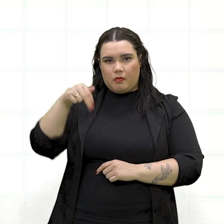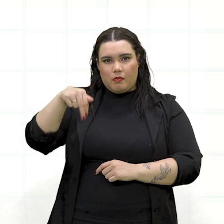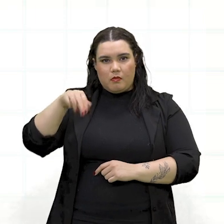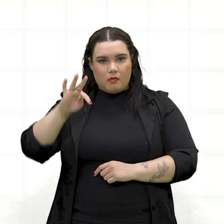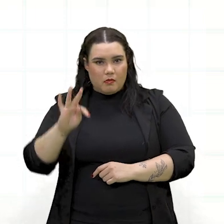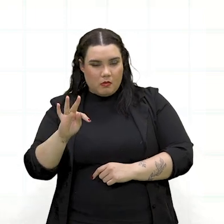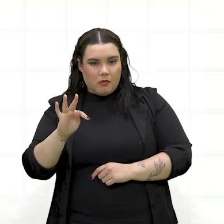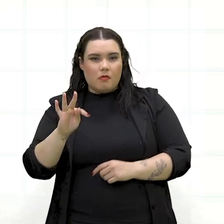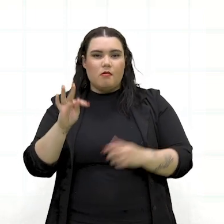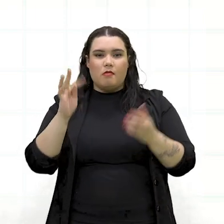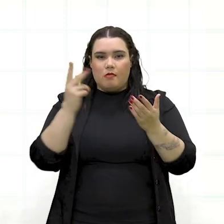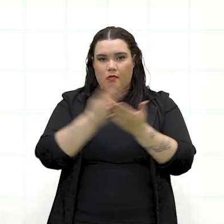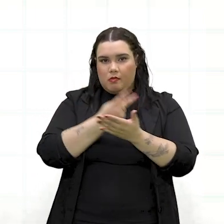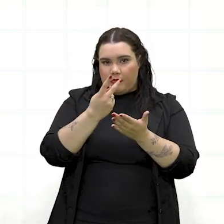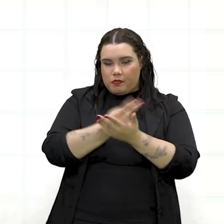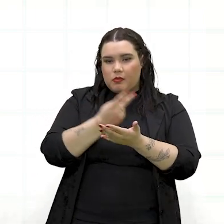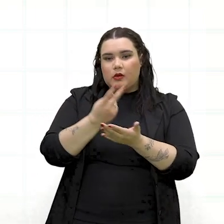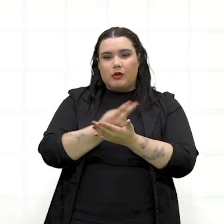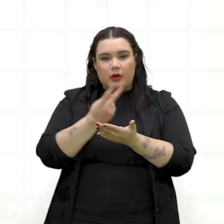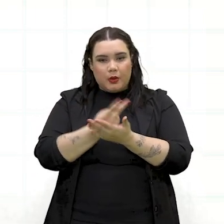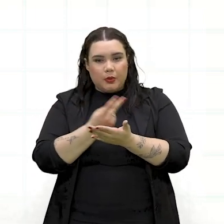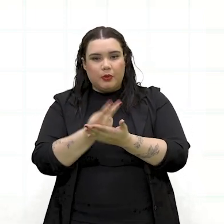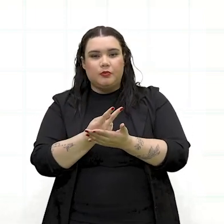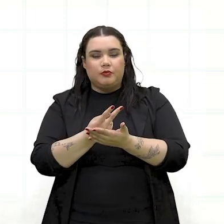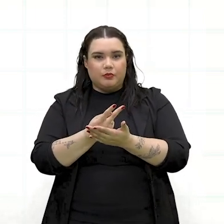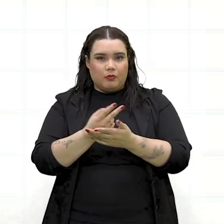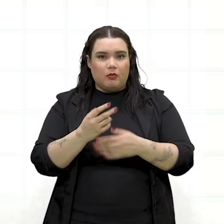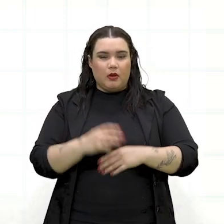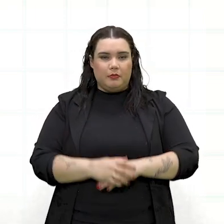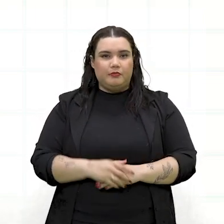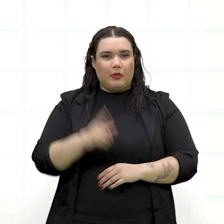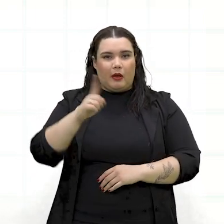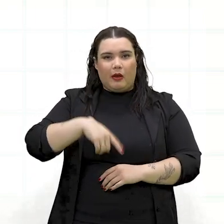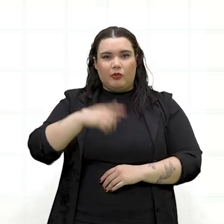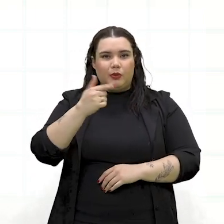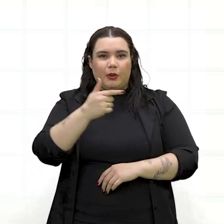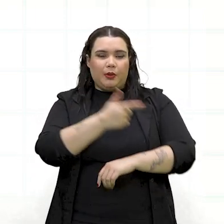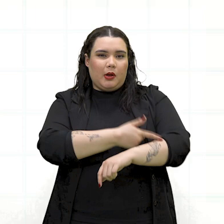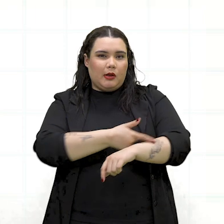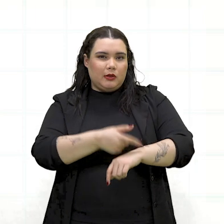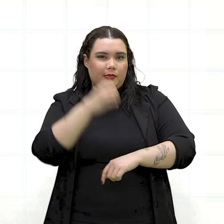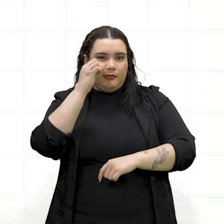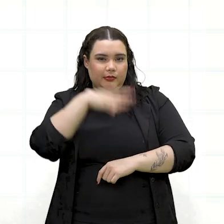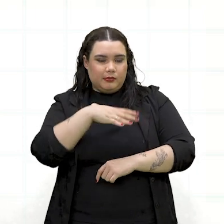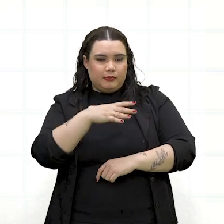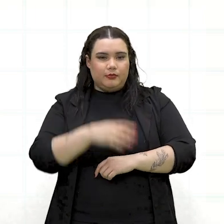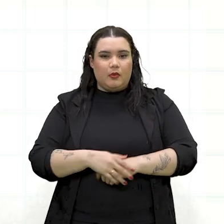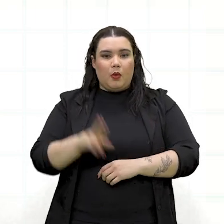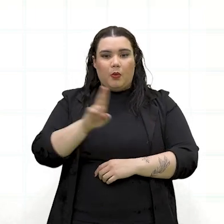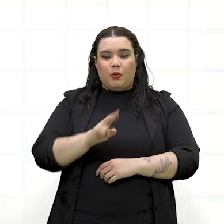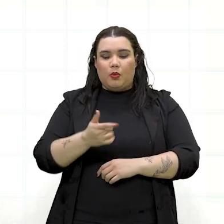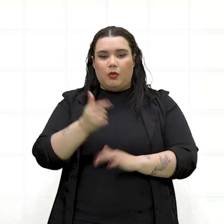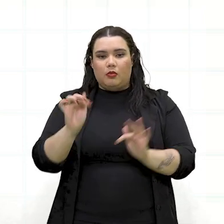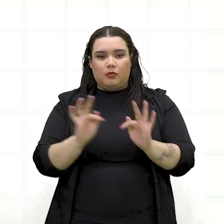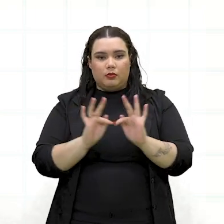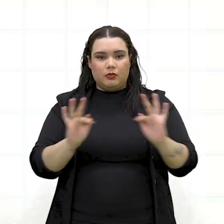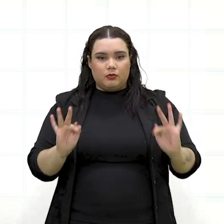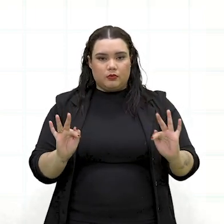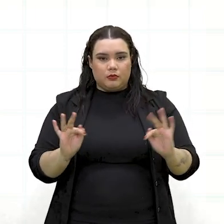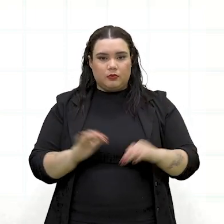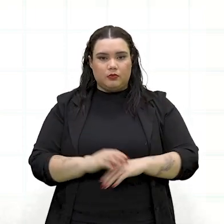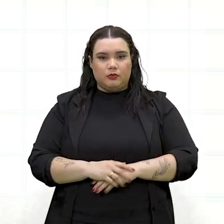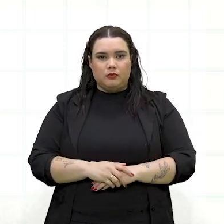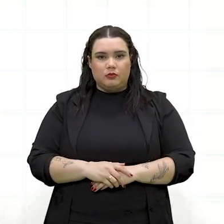pedir qualquer coisa das pessoas, ele é muito rude. Você vai usar o quê? Can I have